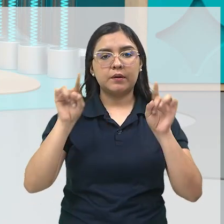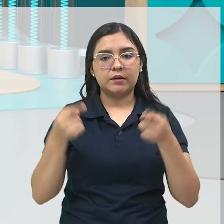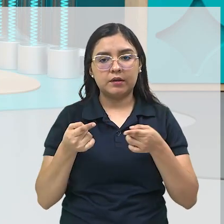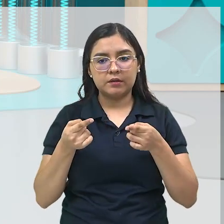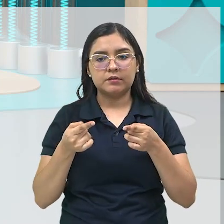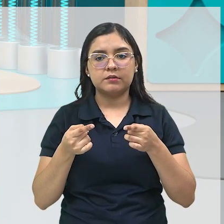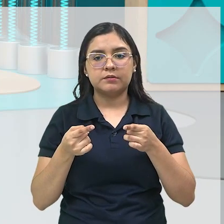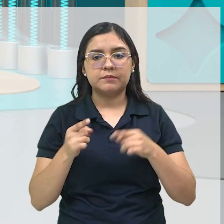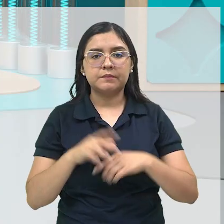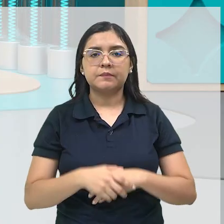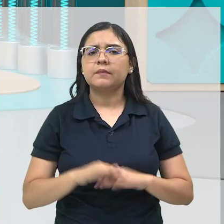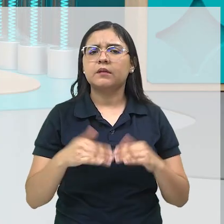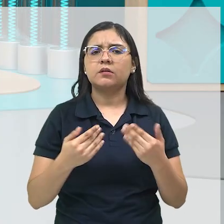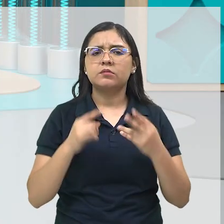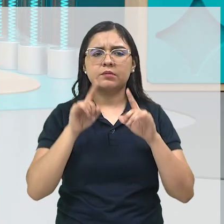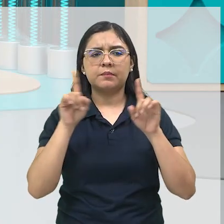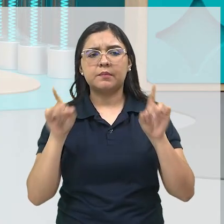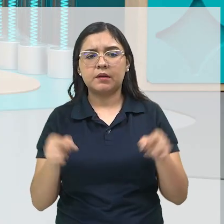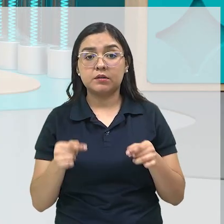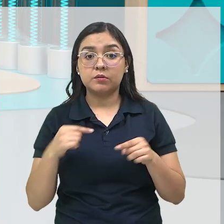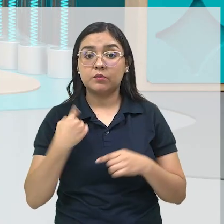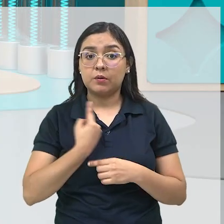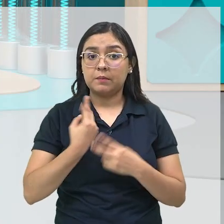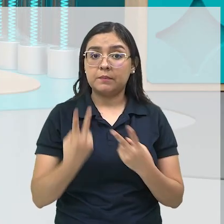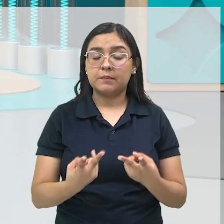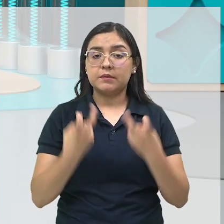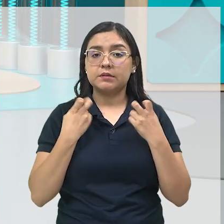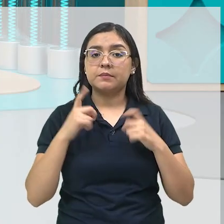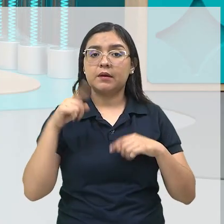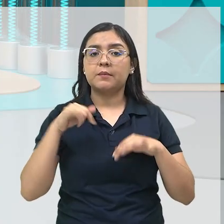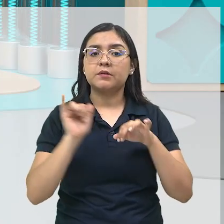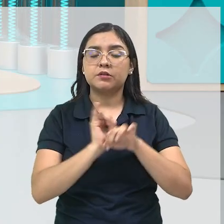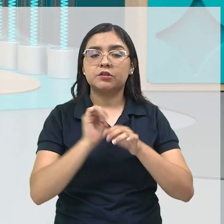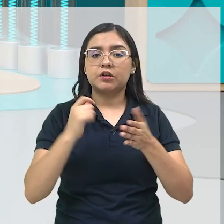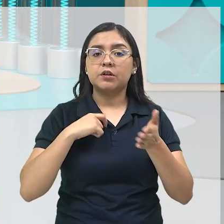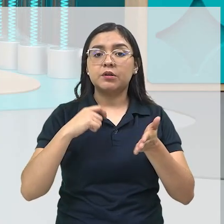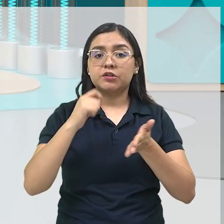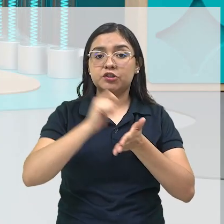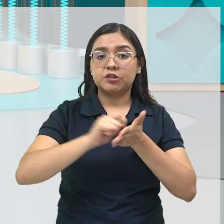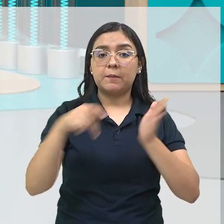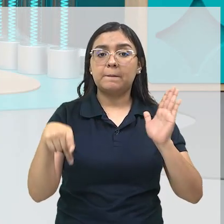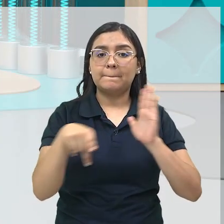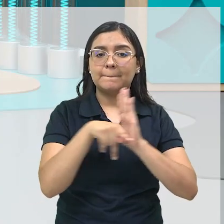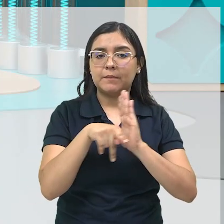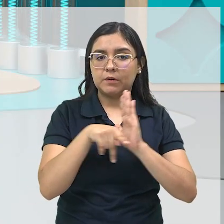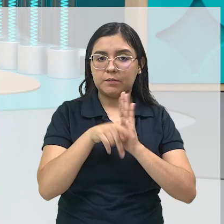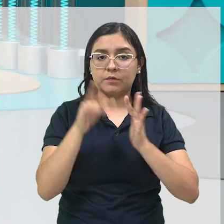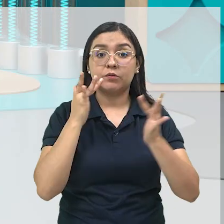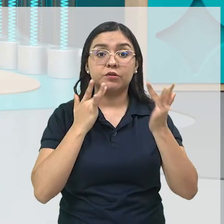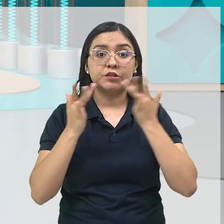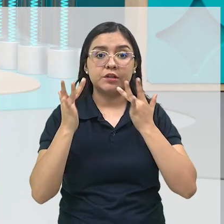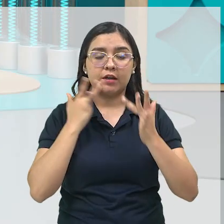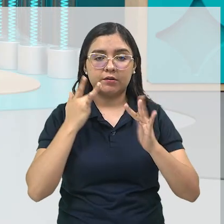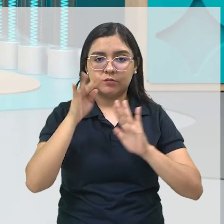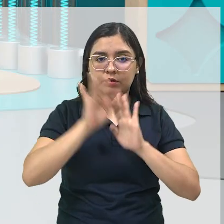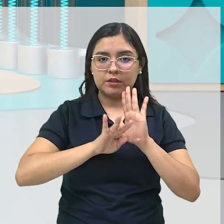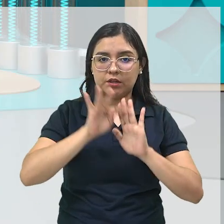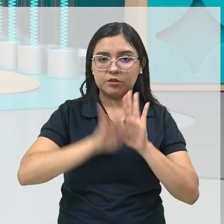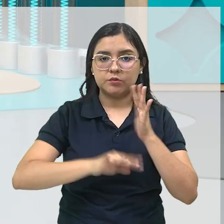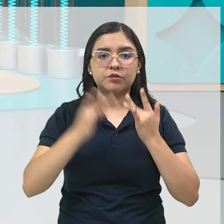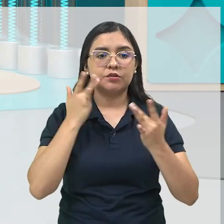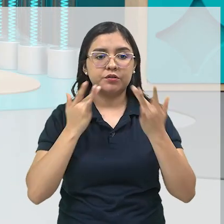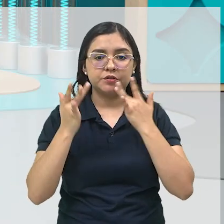parênteses. Esse parênteses, nós vamos perceber que é uma forma de escrita do teatro. Então, aqui nós vamos